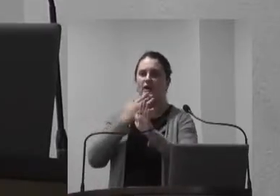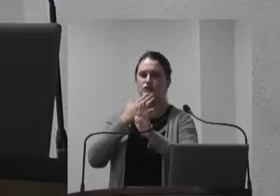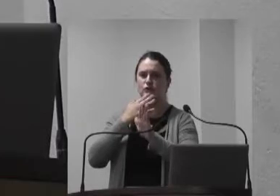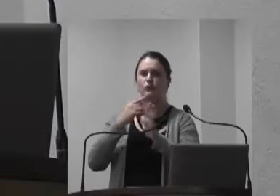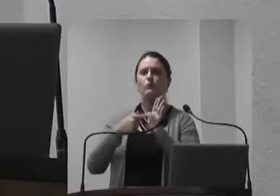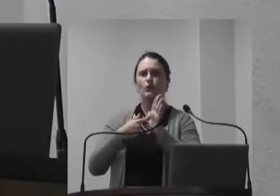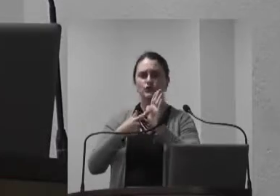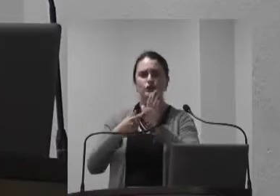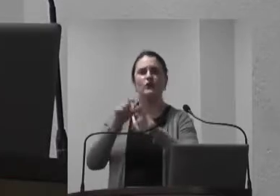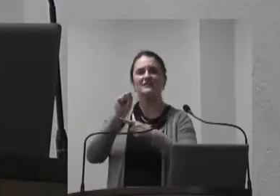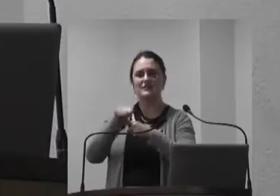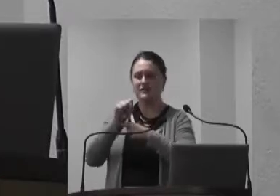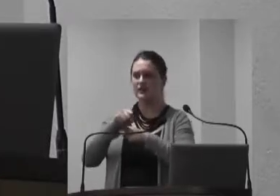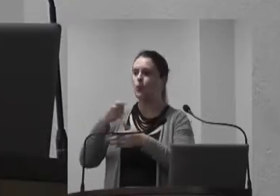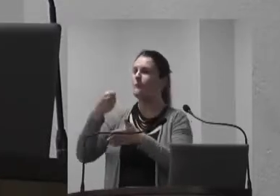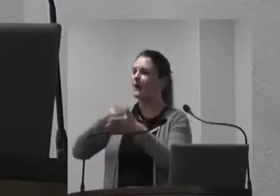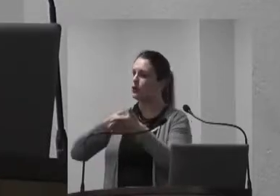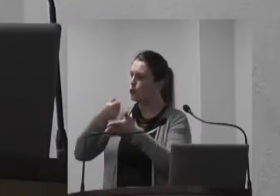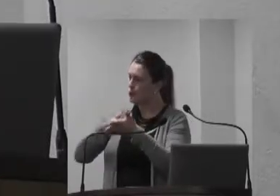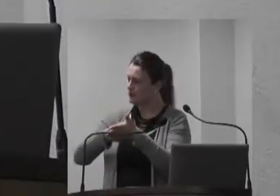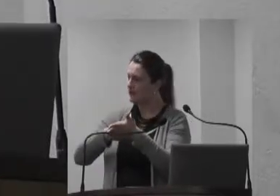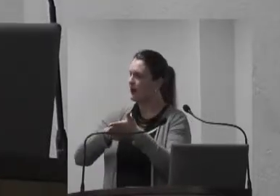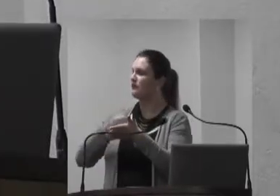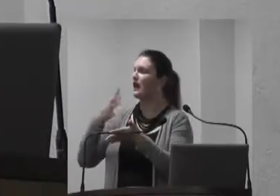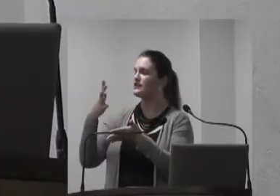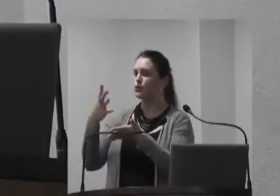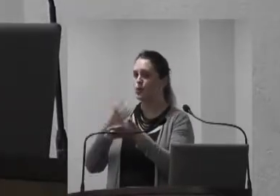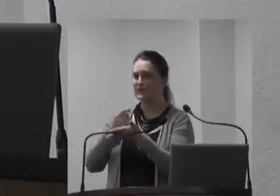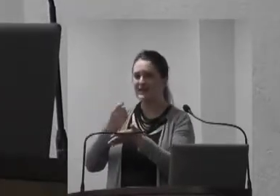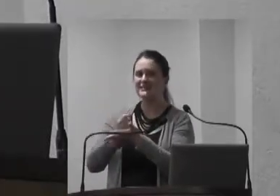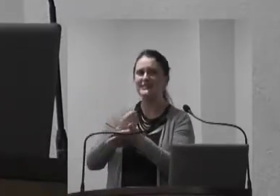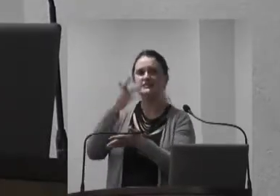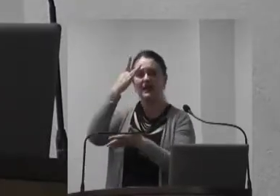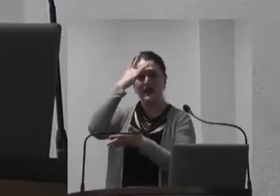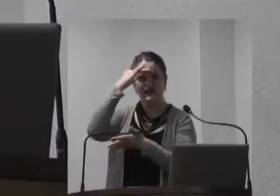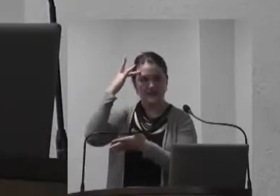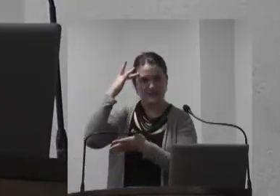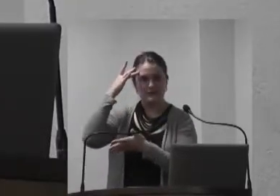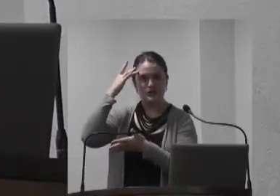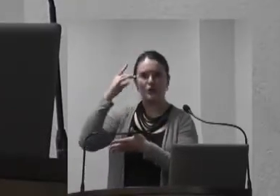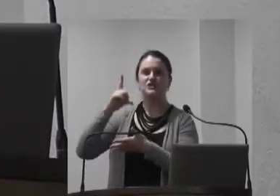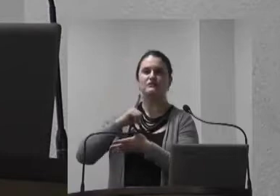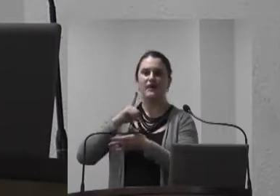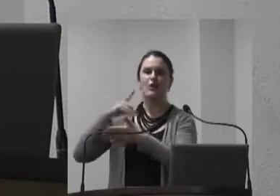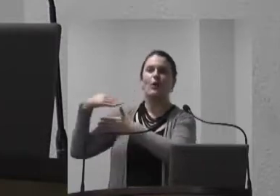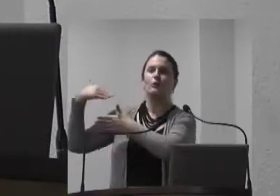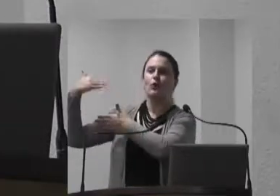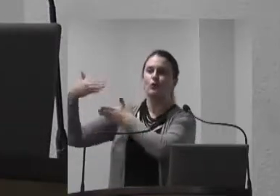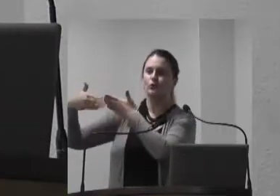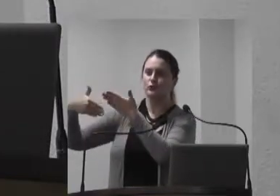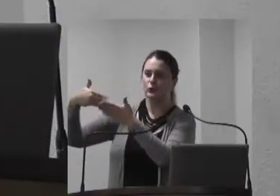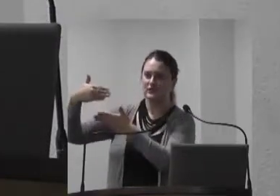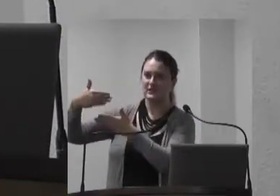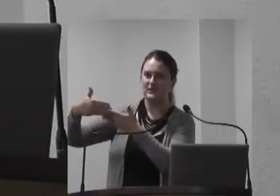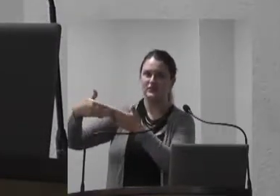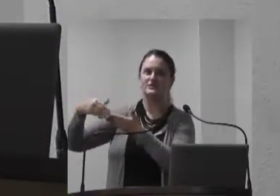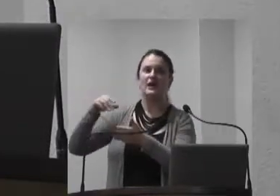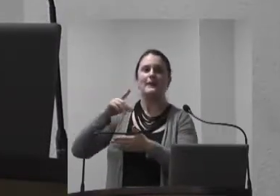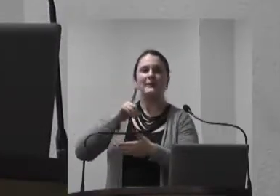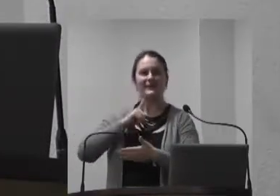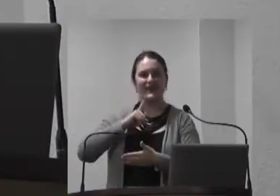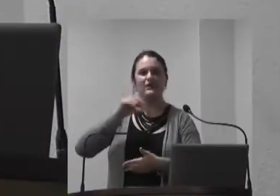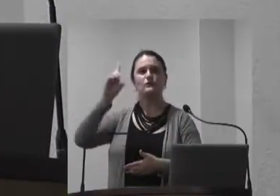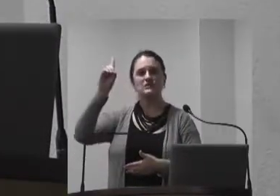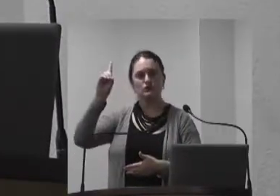essa cor azul mostrou, sim, uma luta, as conquistas que essas pessoas tiveram ao longo dos